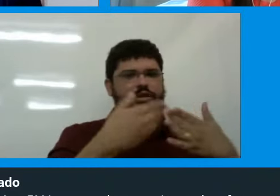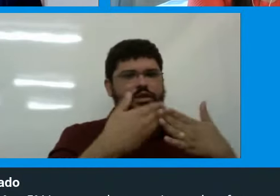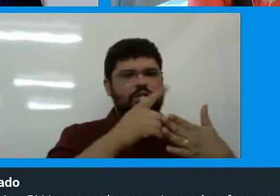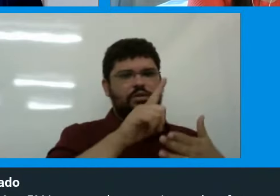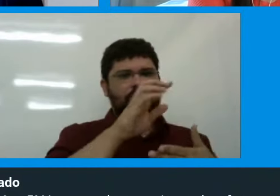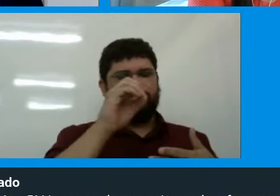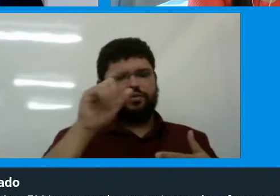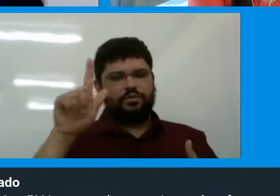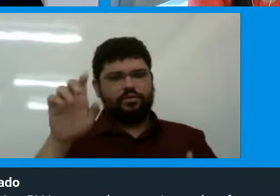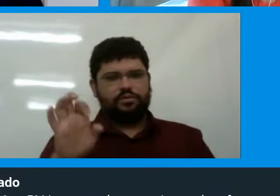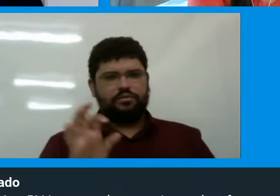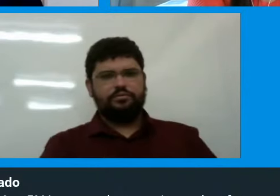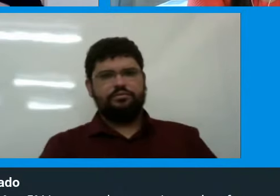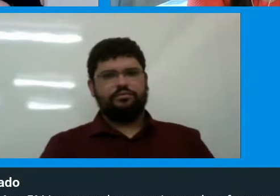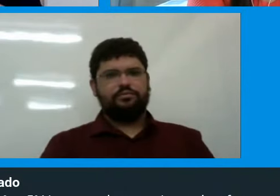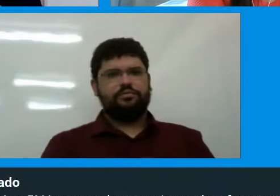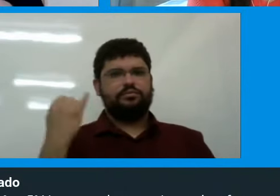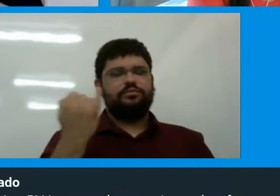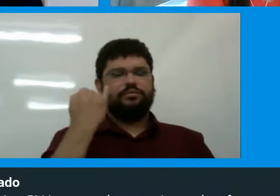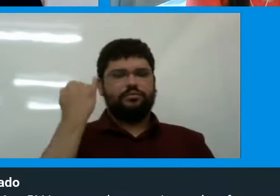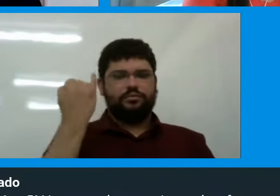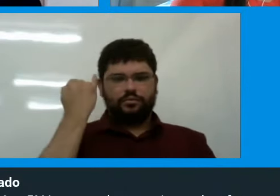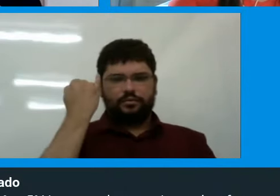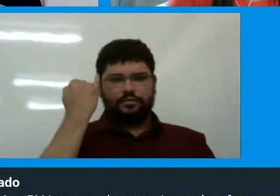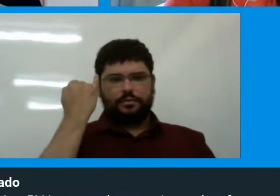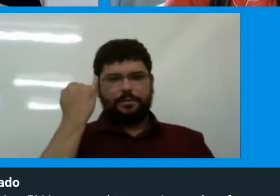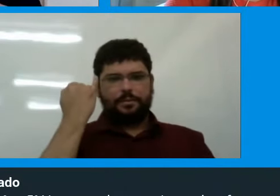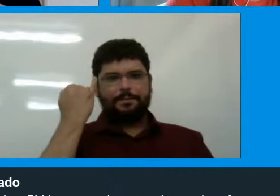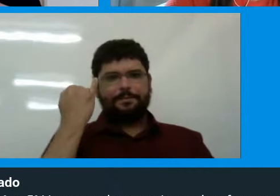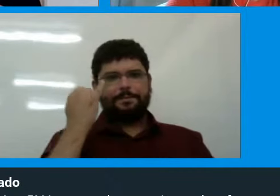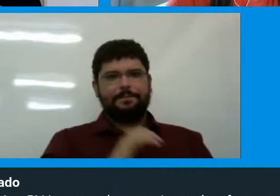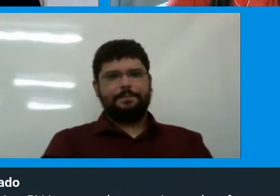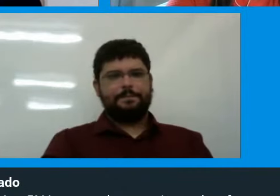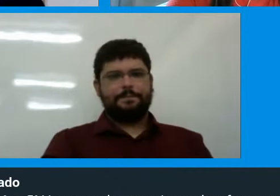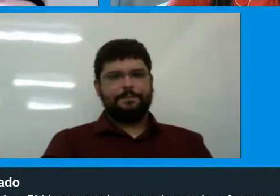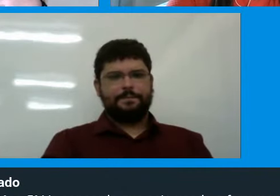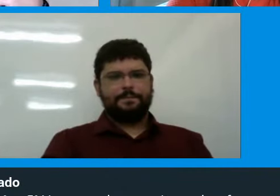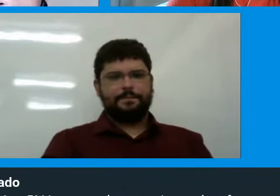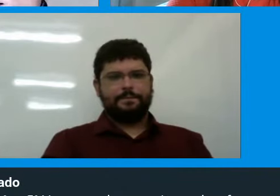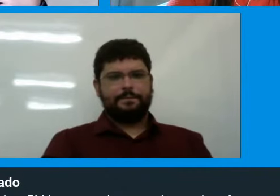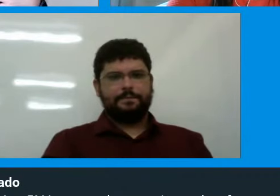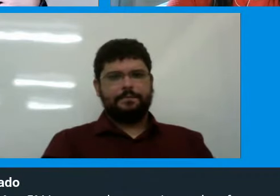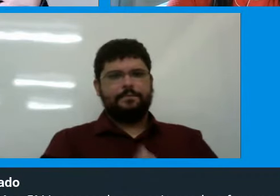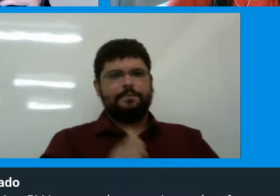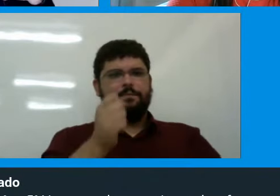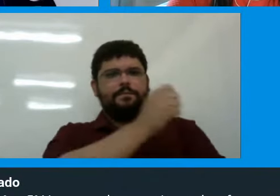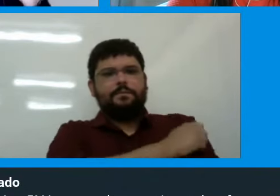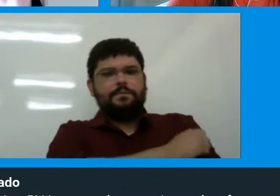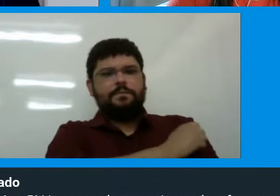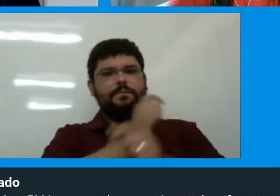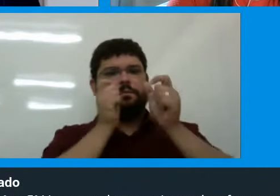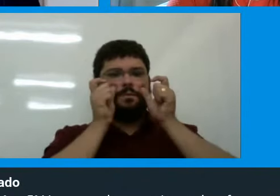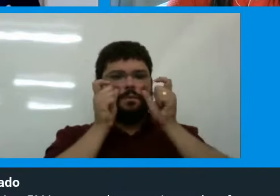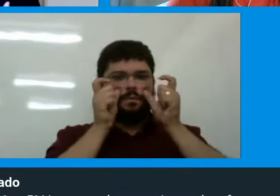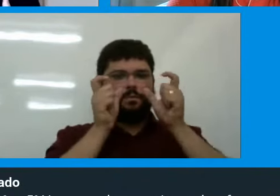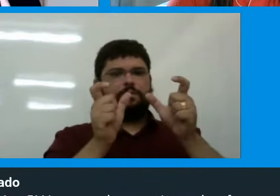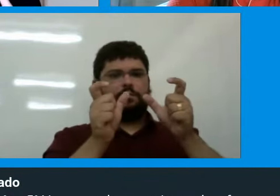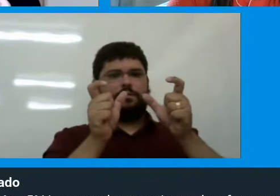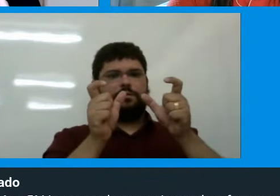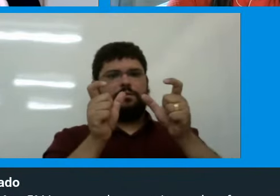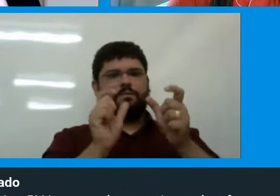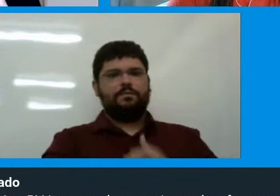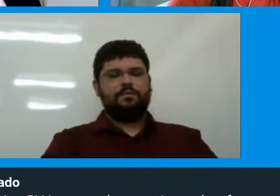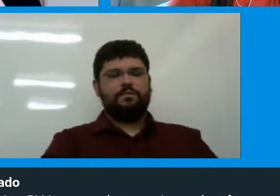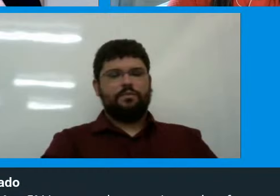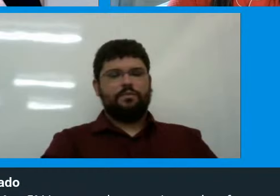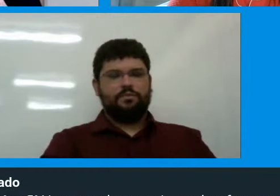Então, é importante sim, eu acho que faz com que os alunos fiquem mais atentos, até mesmo a